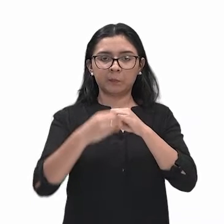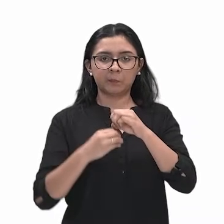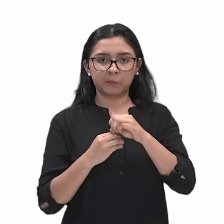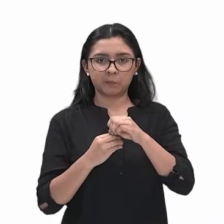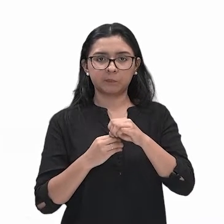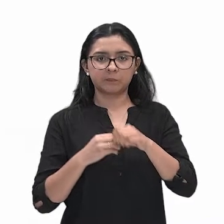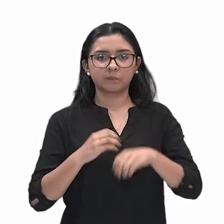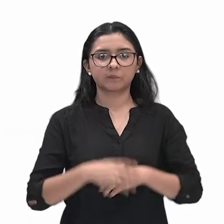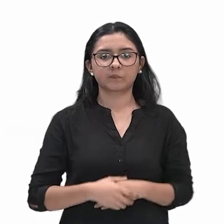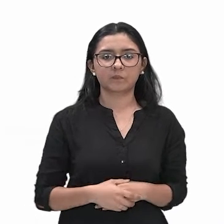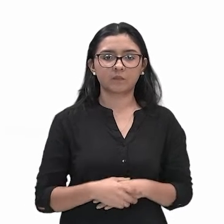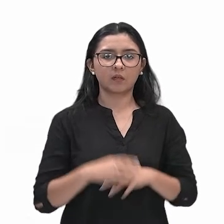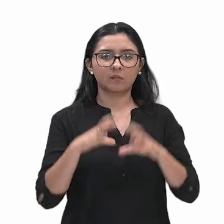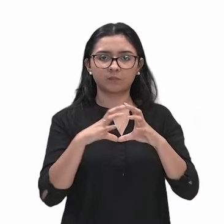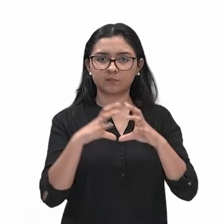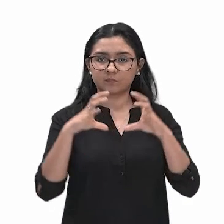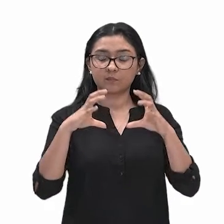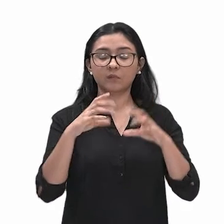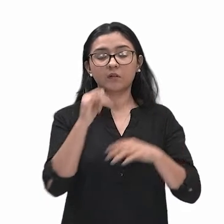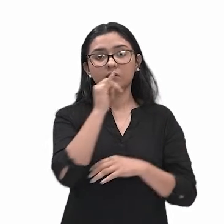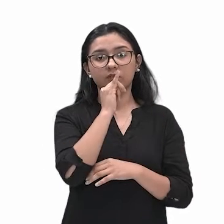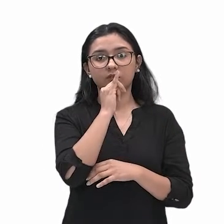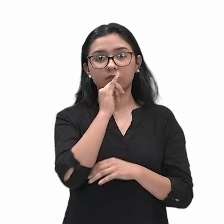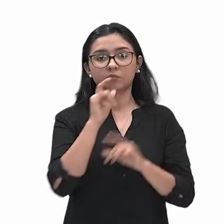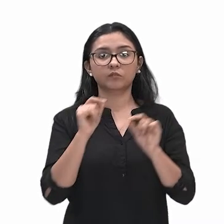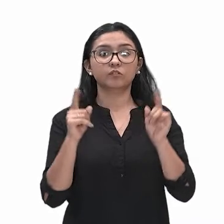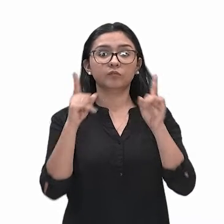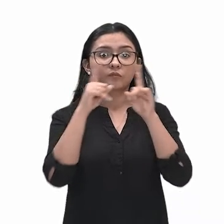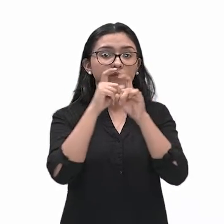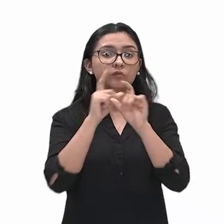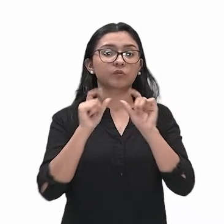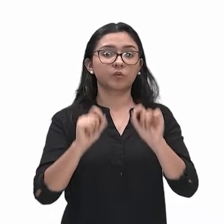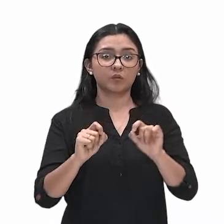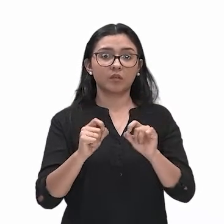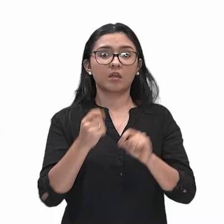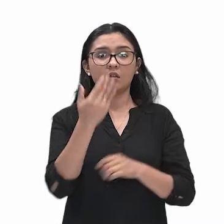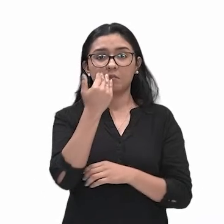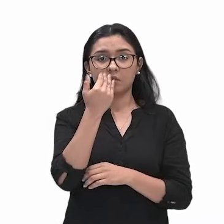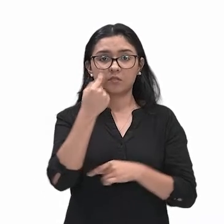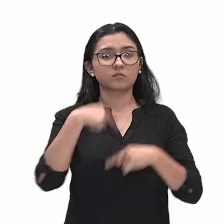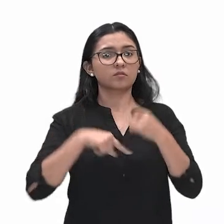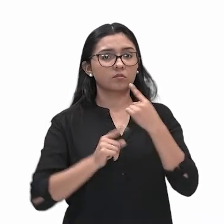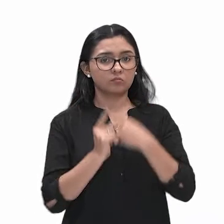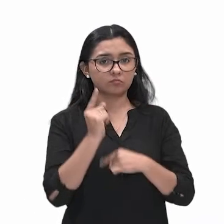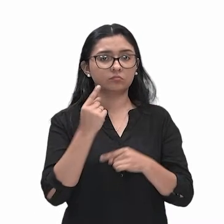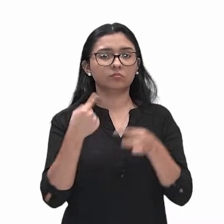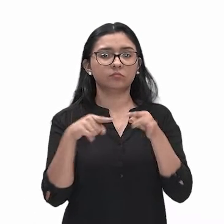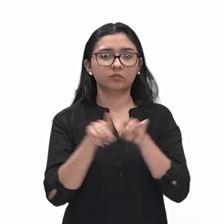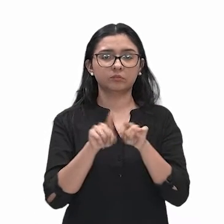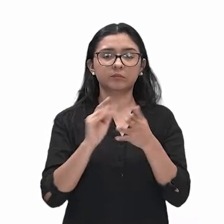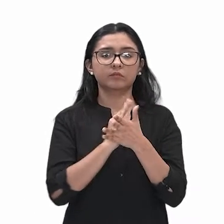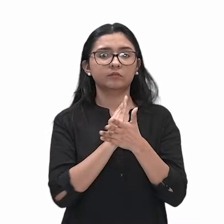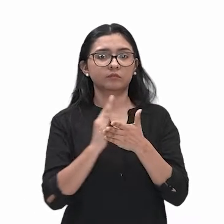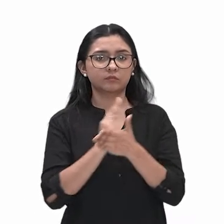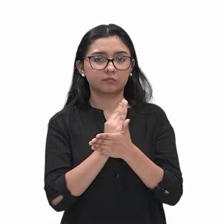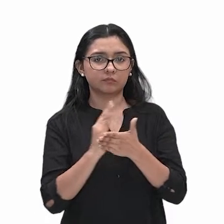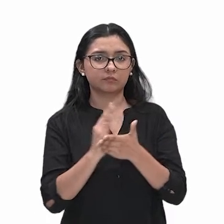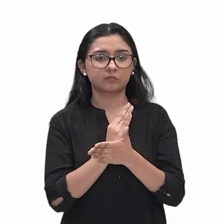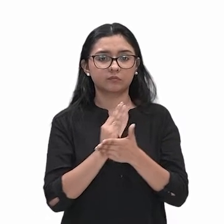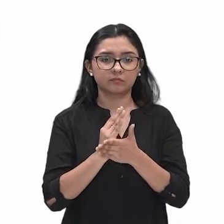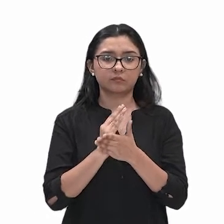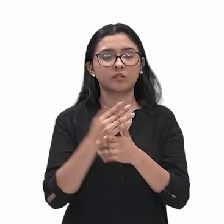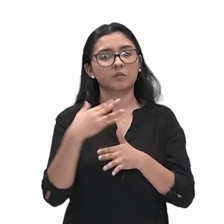costuma ser muito grande, por exemplo, dificulta até a digestão, muitas vezes, quando a gente está falando, né, de uma